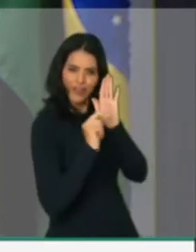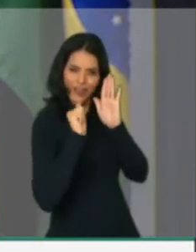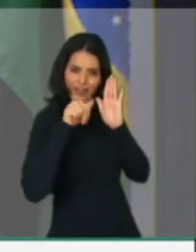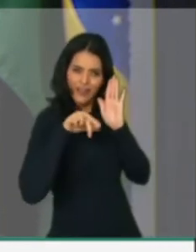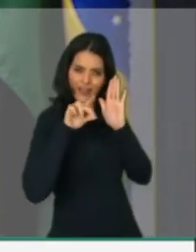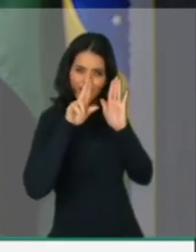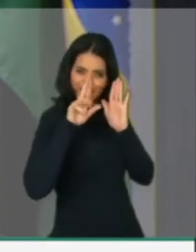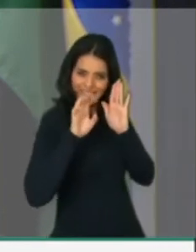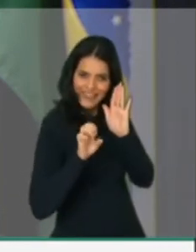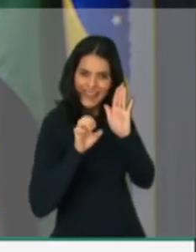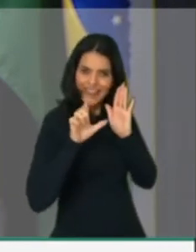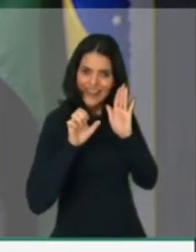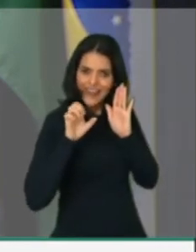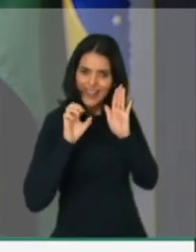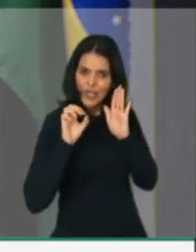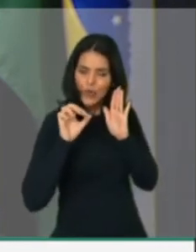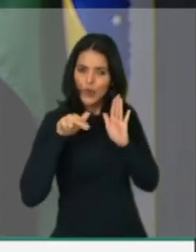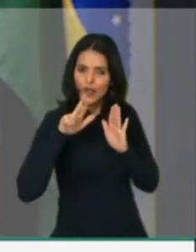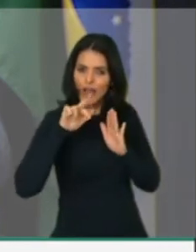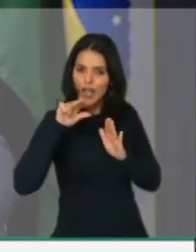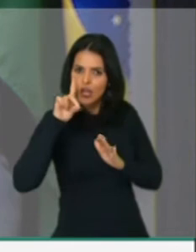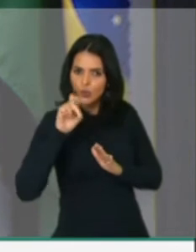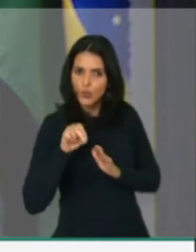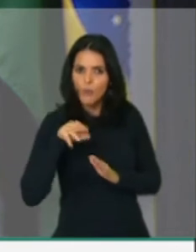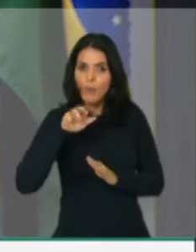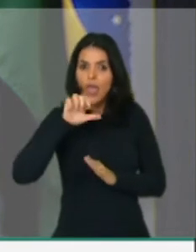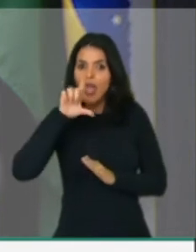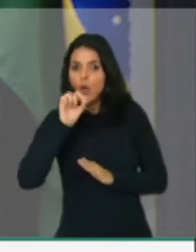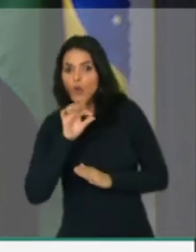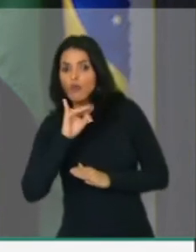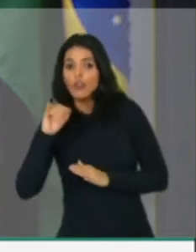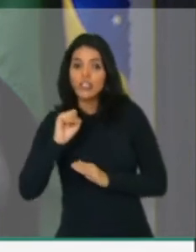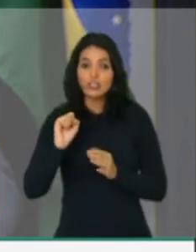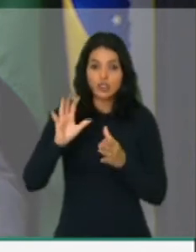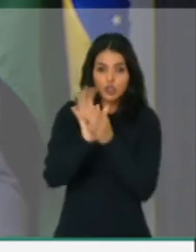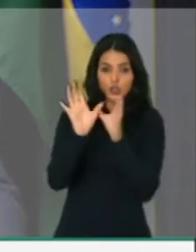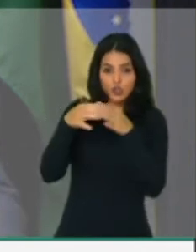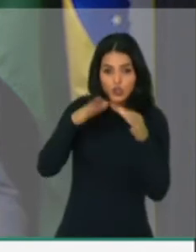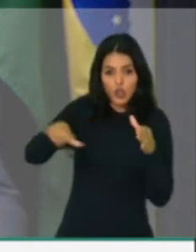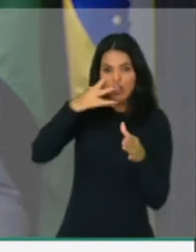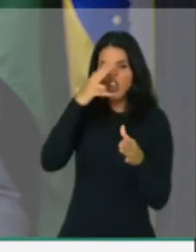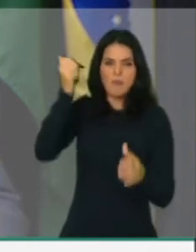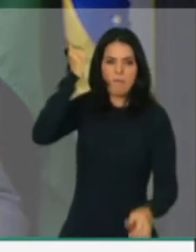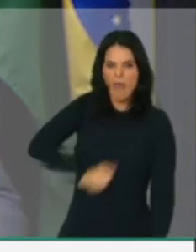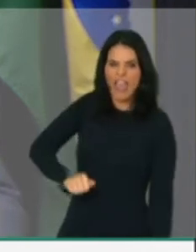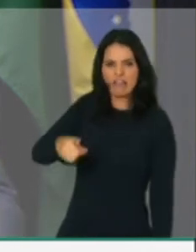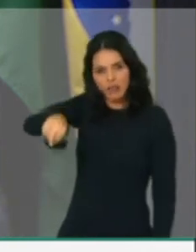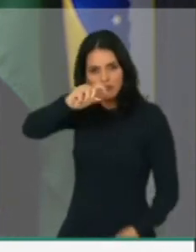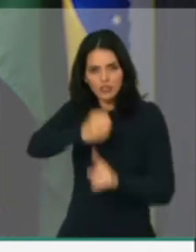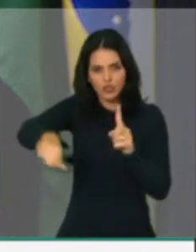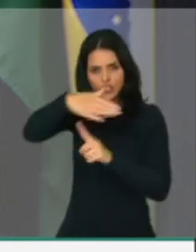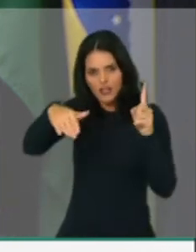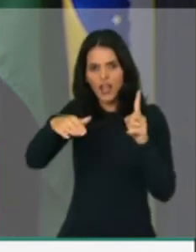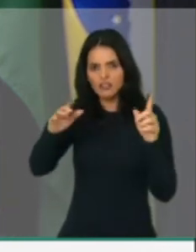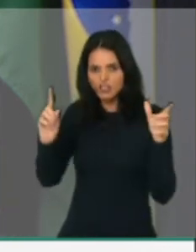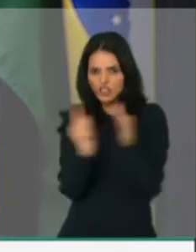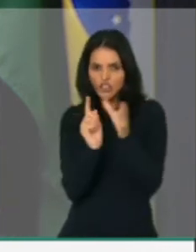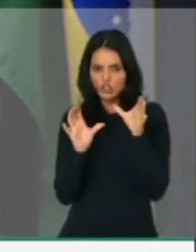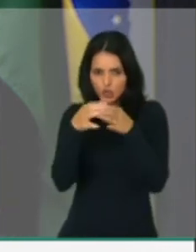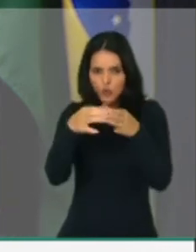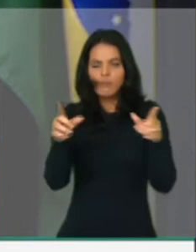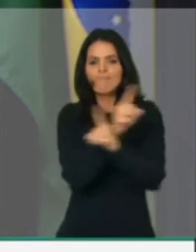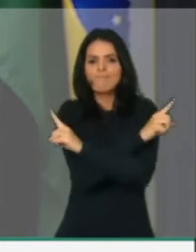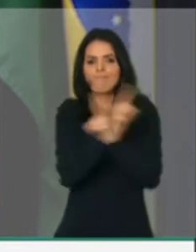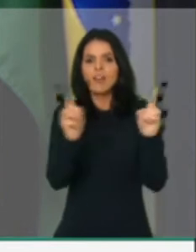André Leonardo de Melo frio junto com esses montes de estrume da sociedade e a sua esposa